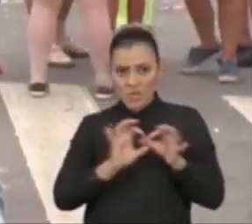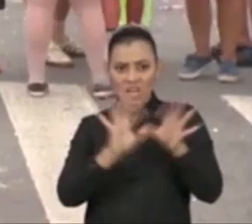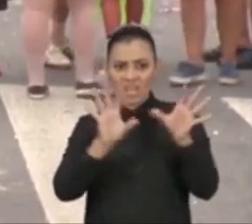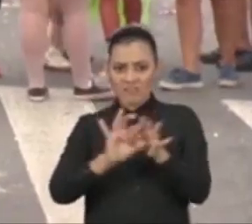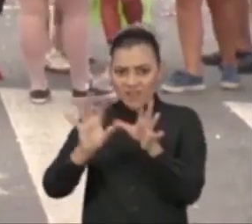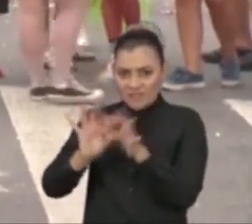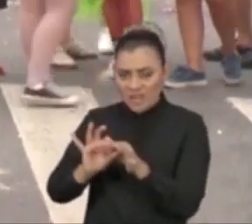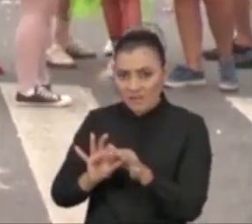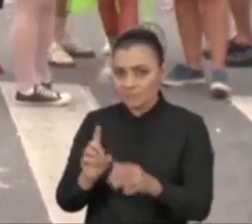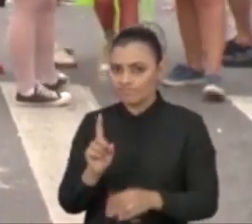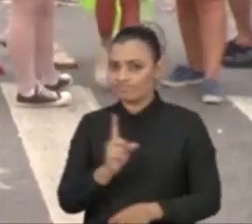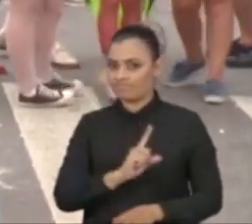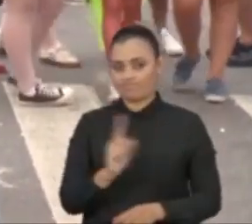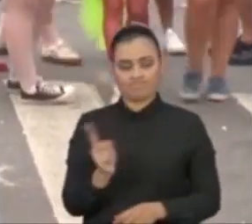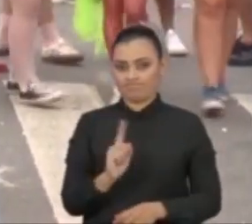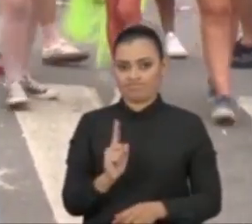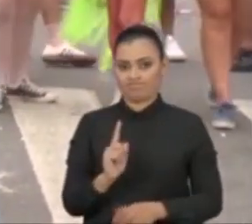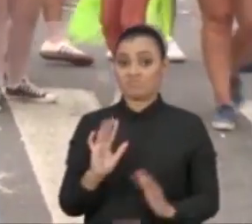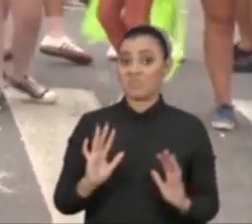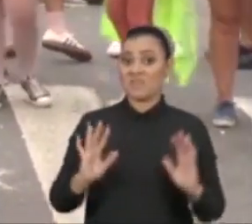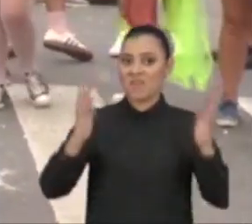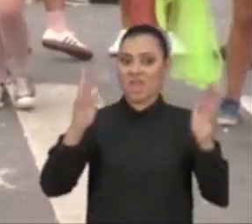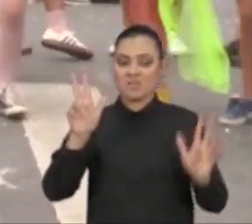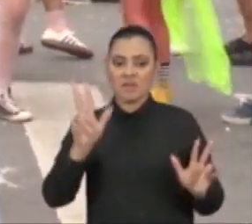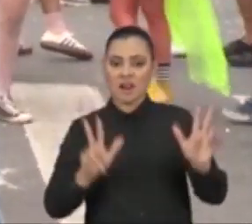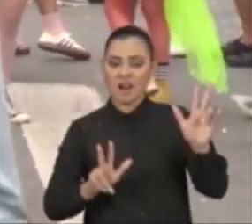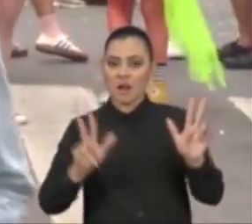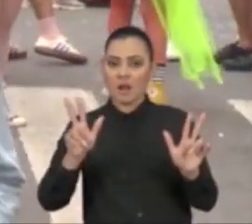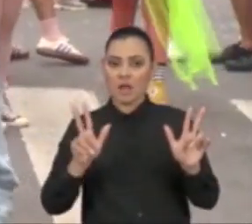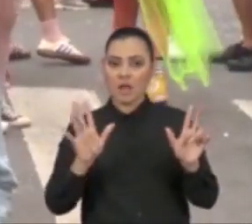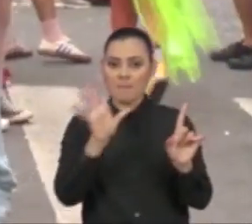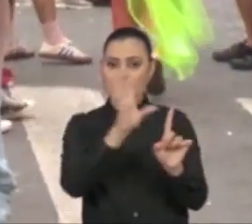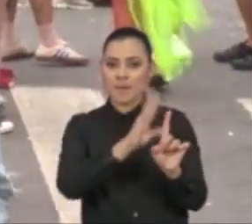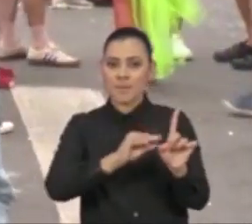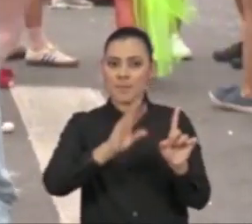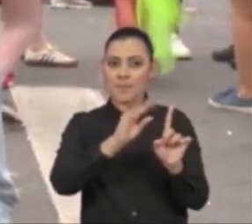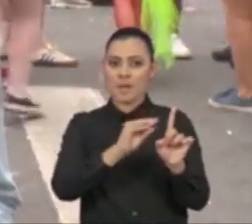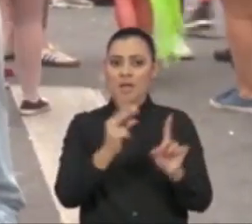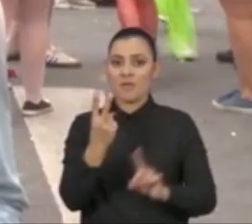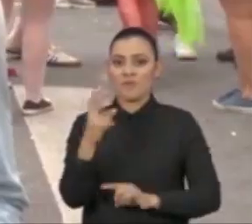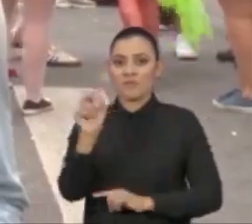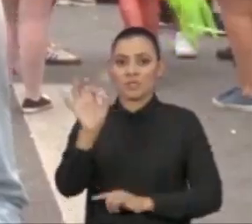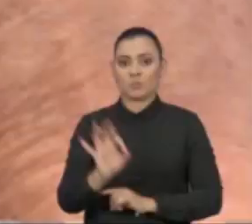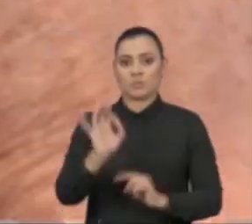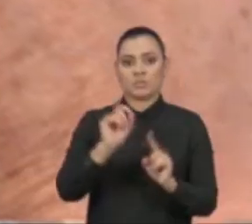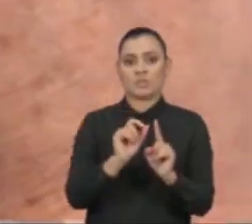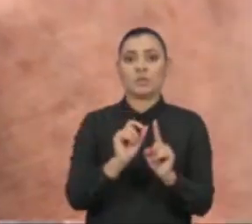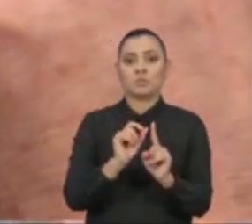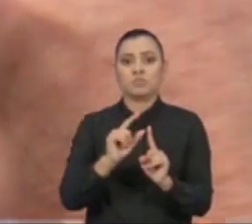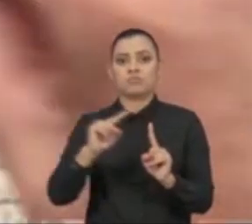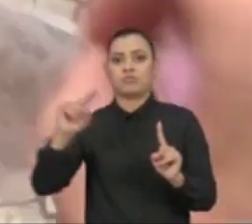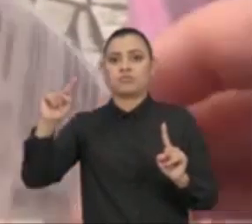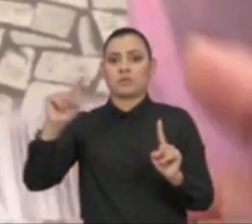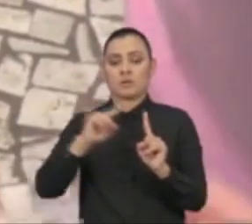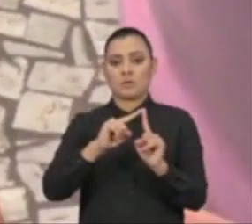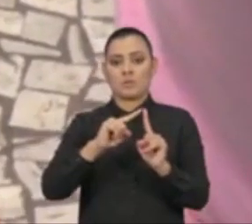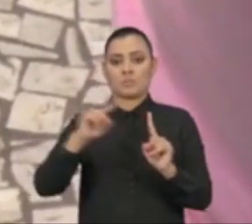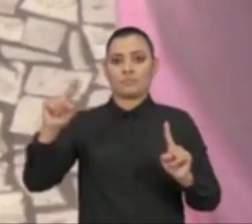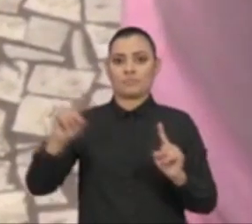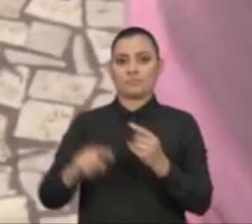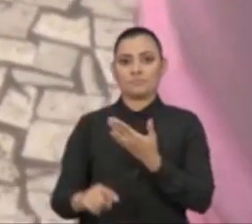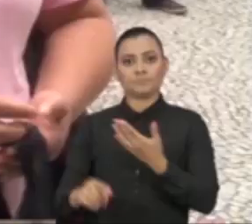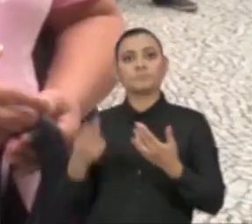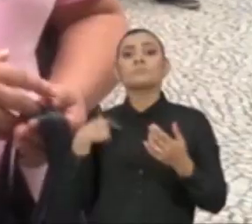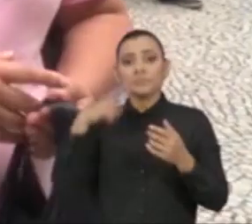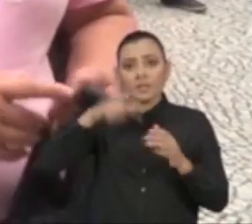No período de festas, a violência sexual contra a mulher aumenta em 20%. Divulgar para as pessoas que